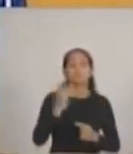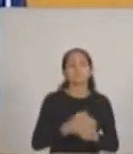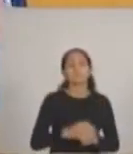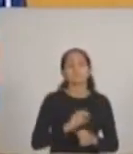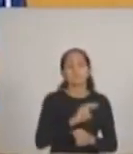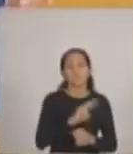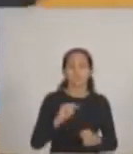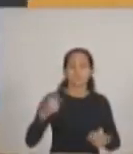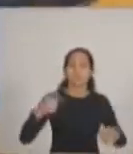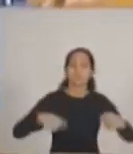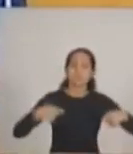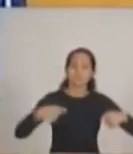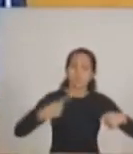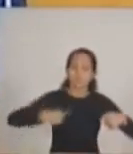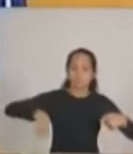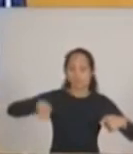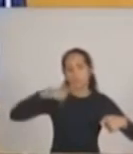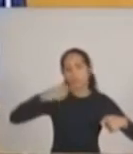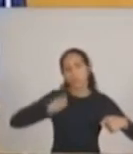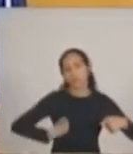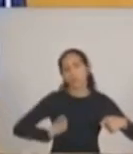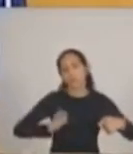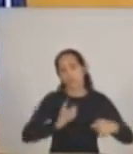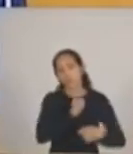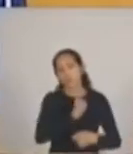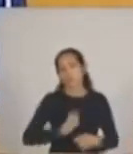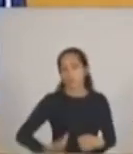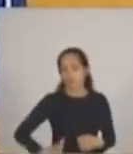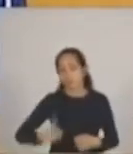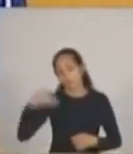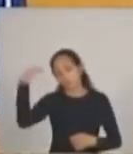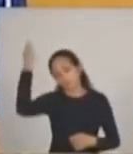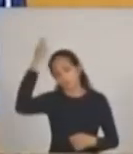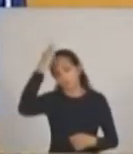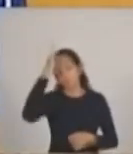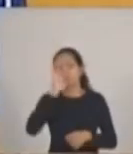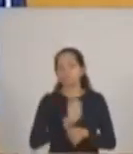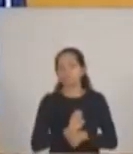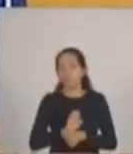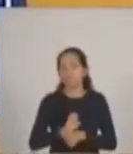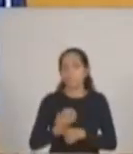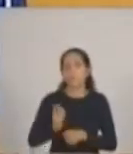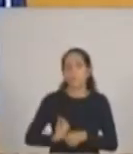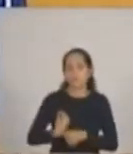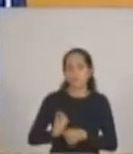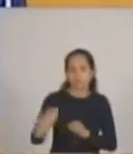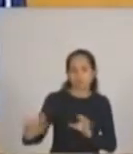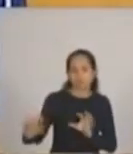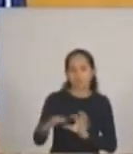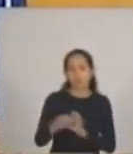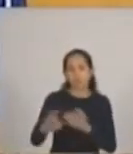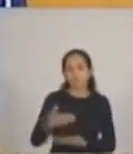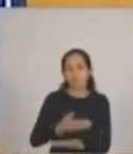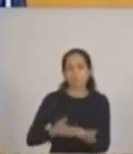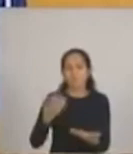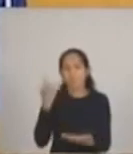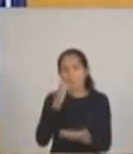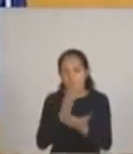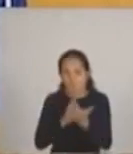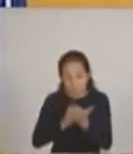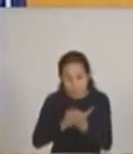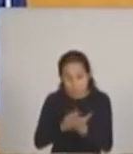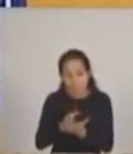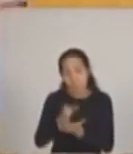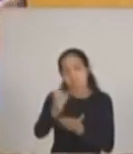necessária a sua participação, a do governo do Estado, para que a gente ache um caminho que não